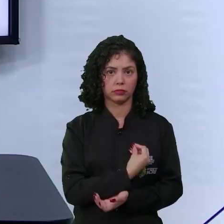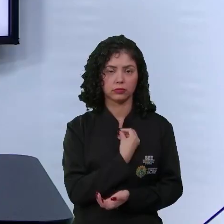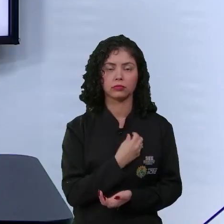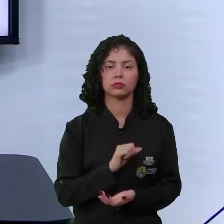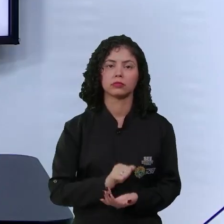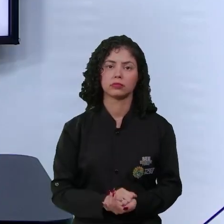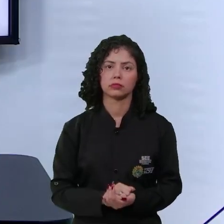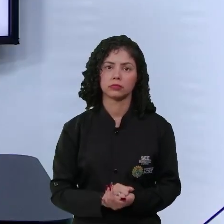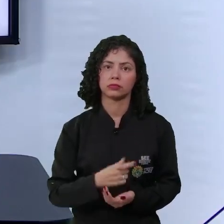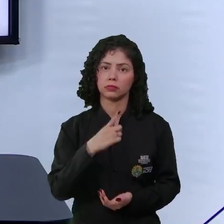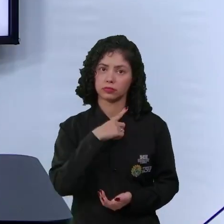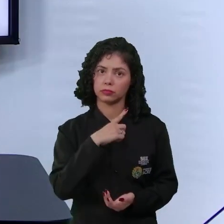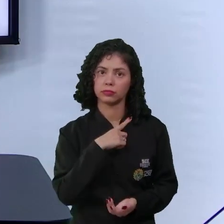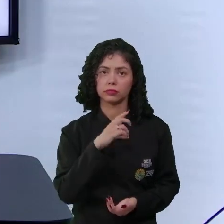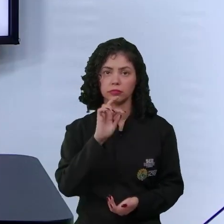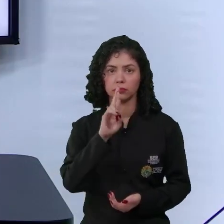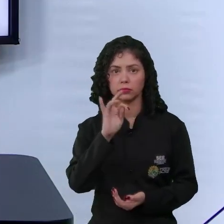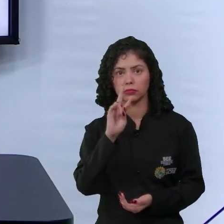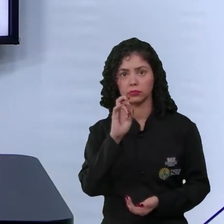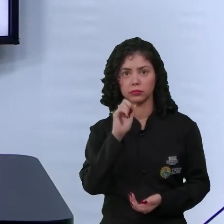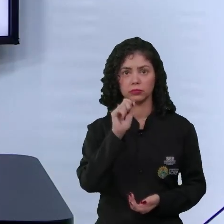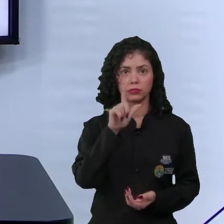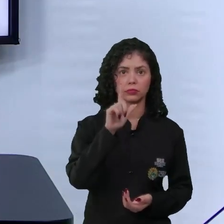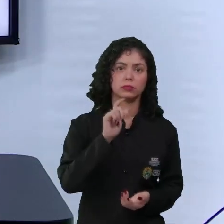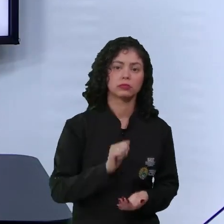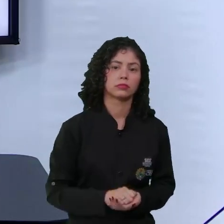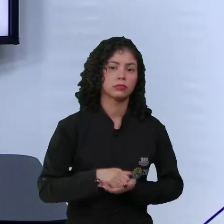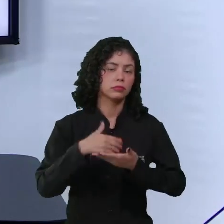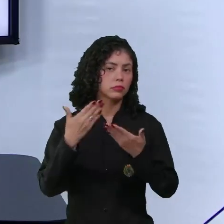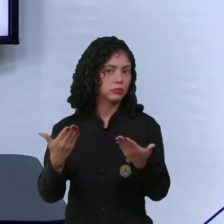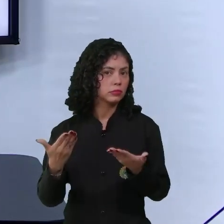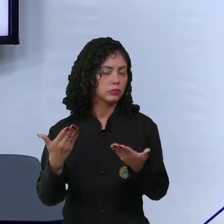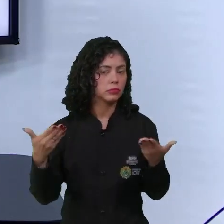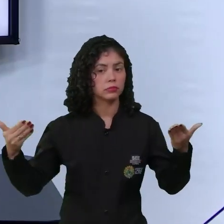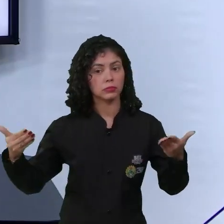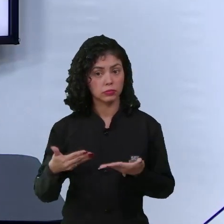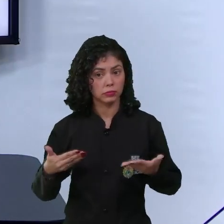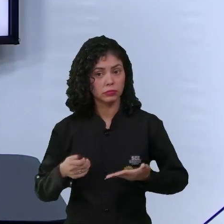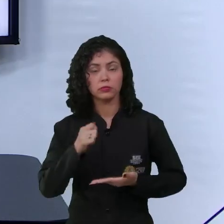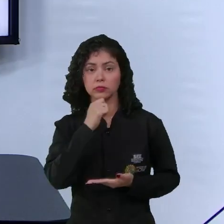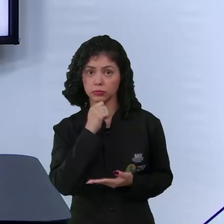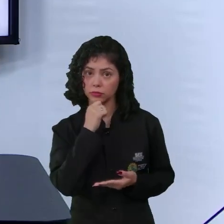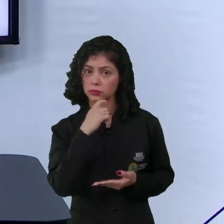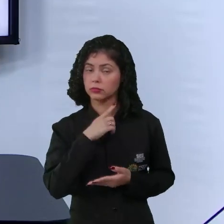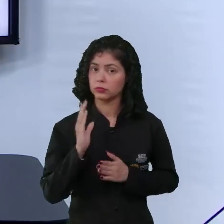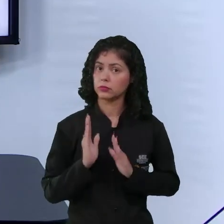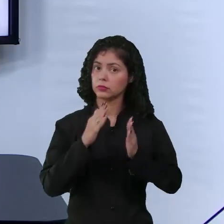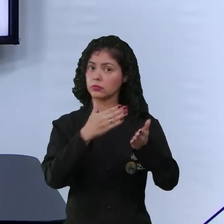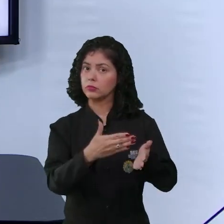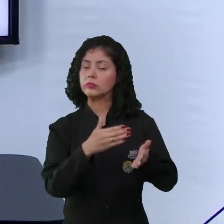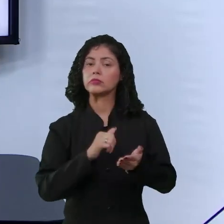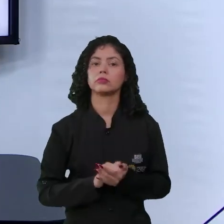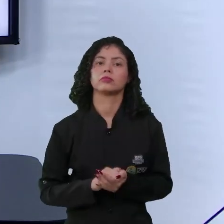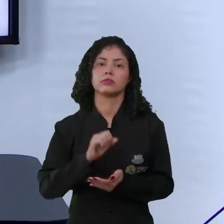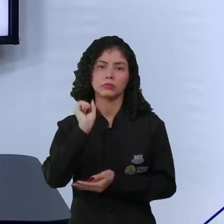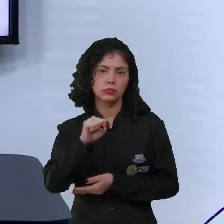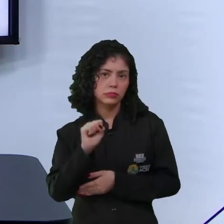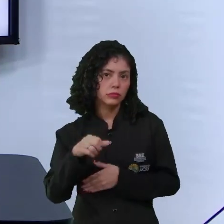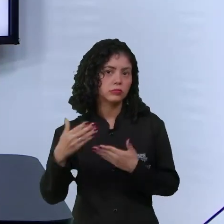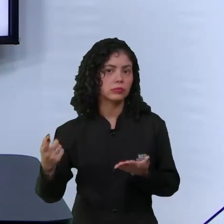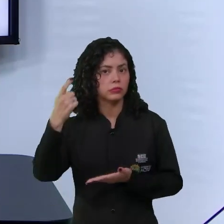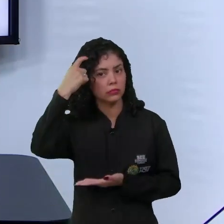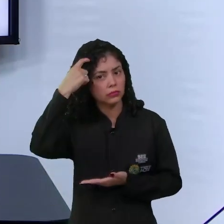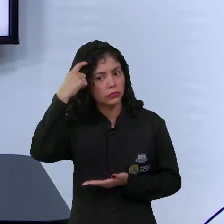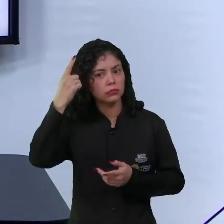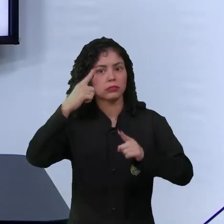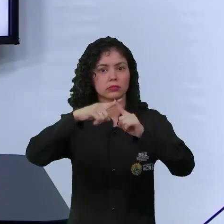tem ritual, inicialmente, temos rituais. Então, e atualmente ainda tem a dança direcionada para o ritual? Pensa você